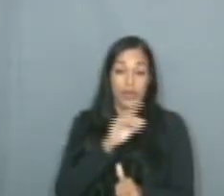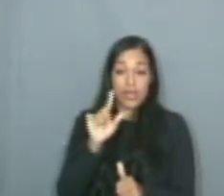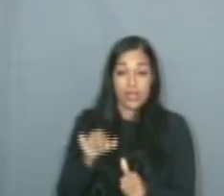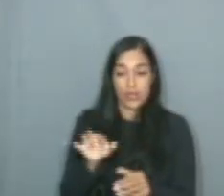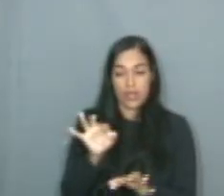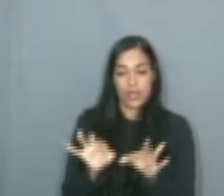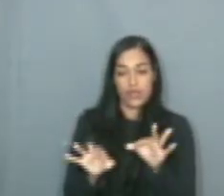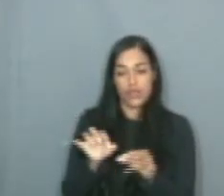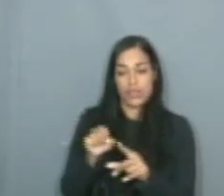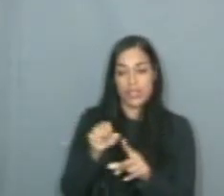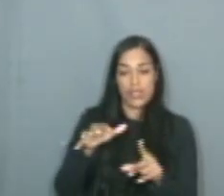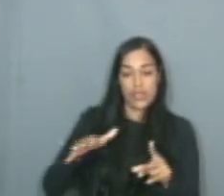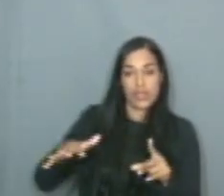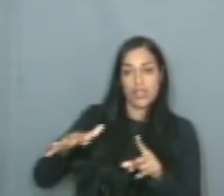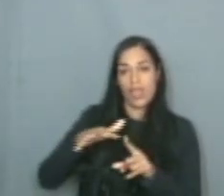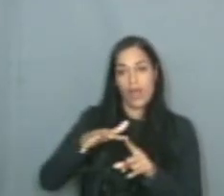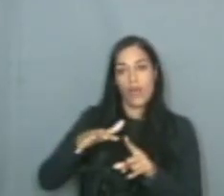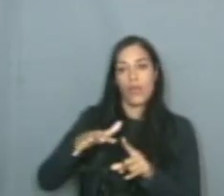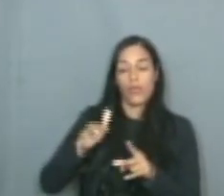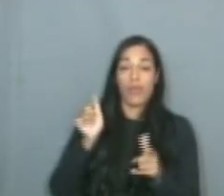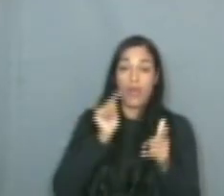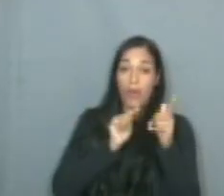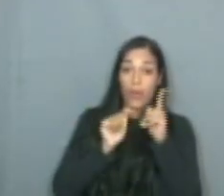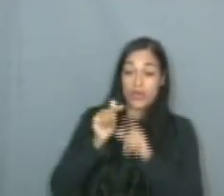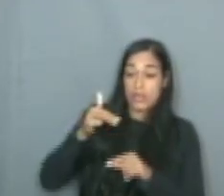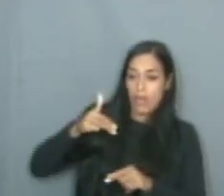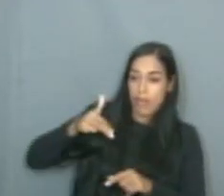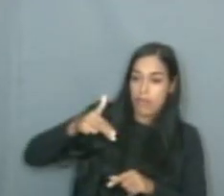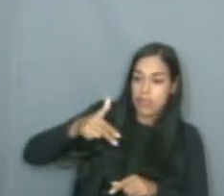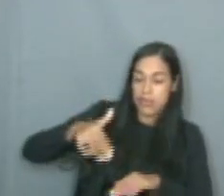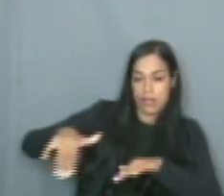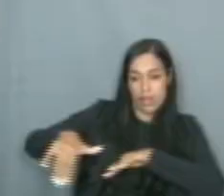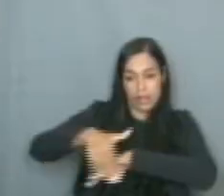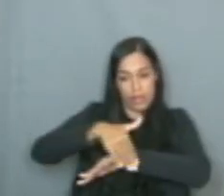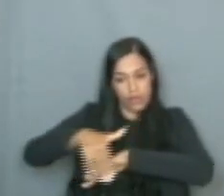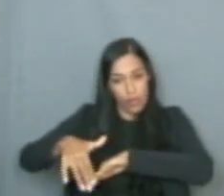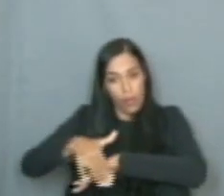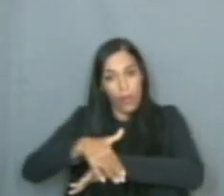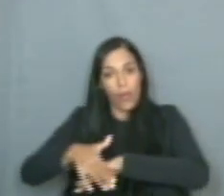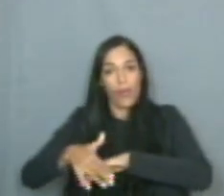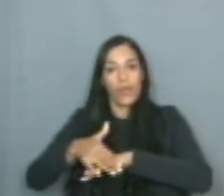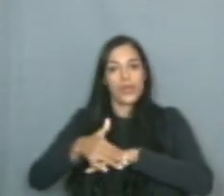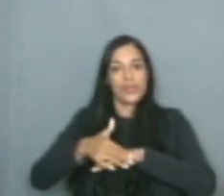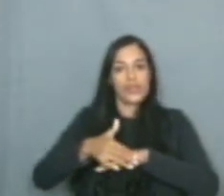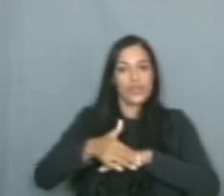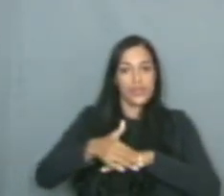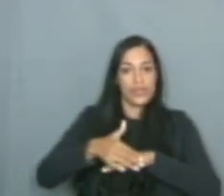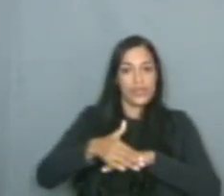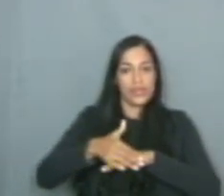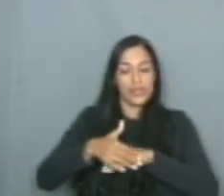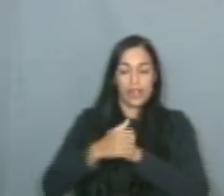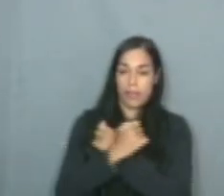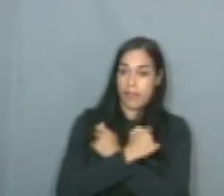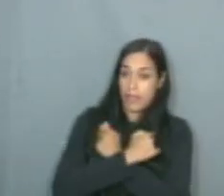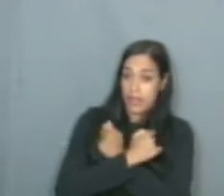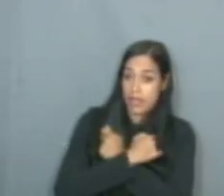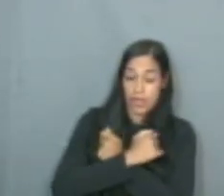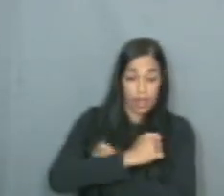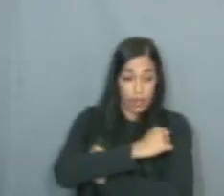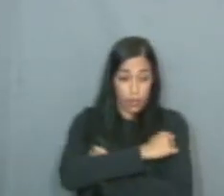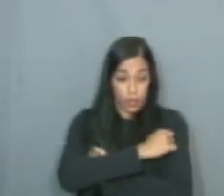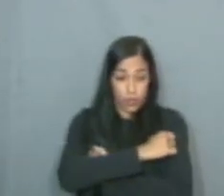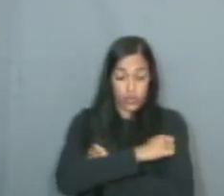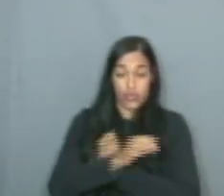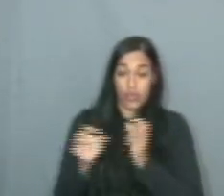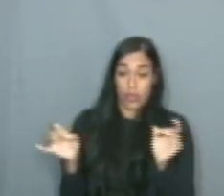social, vereador. É eu poder andar nas ruas como eu tenho andado e abraçar estudantes que concluíram a universidade, que